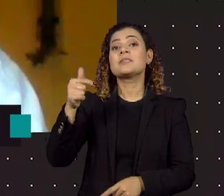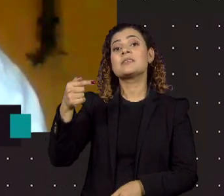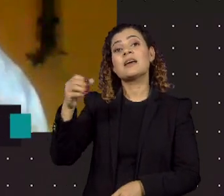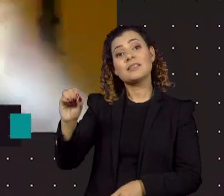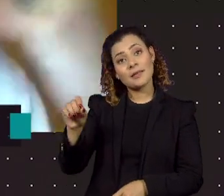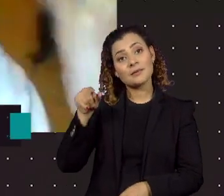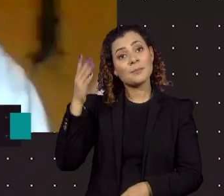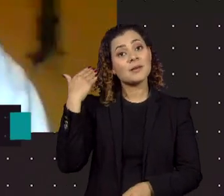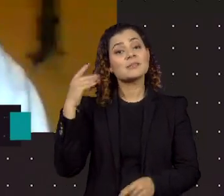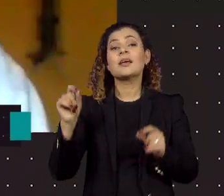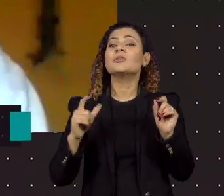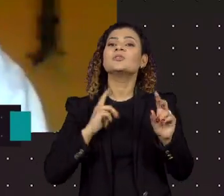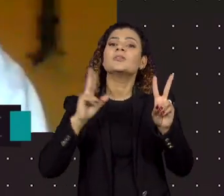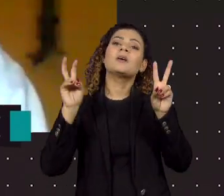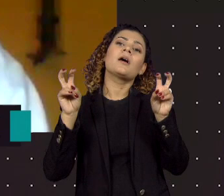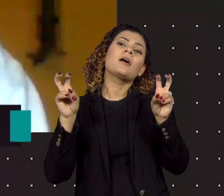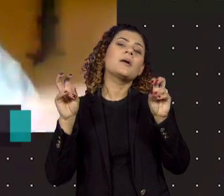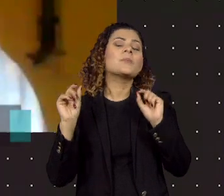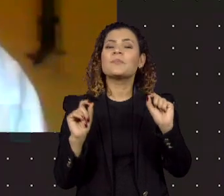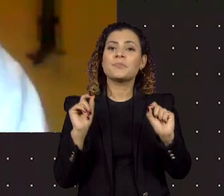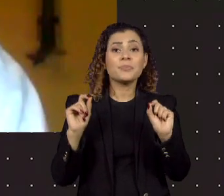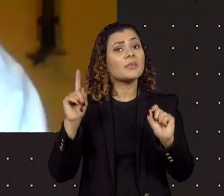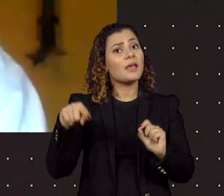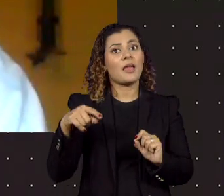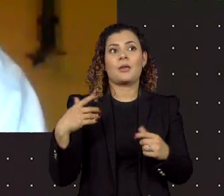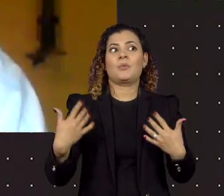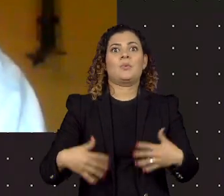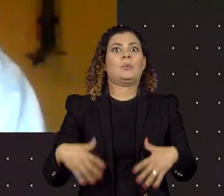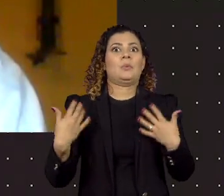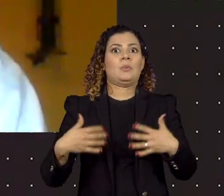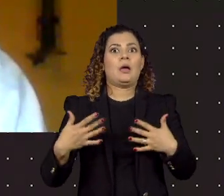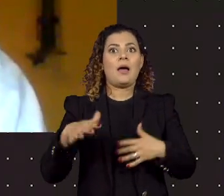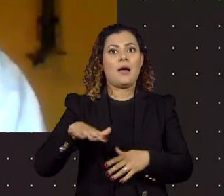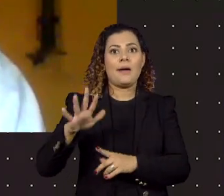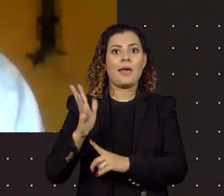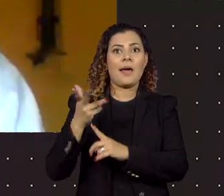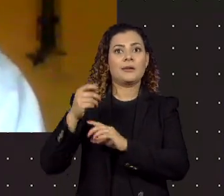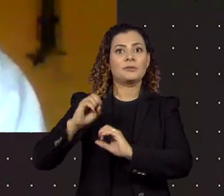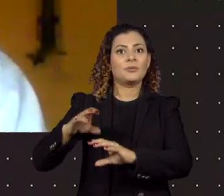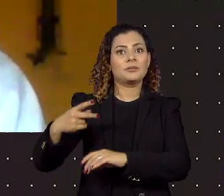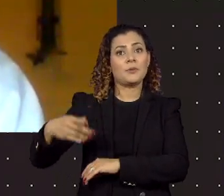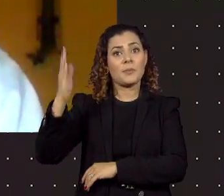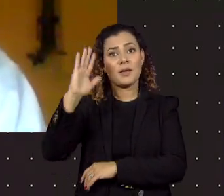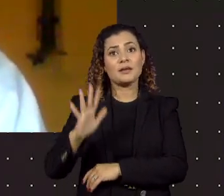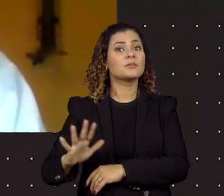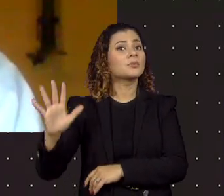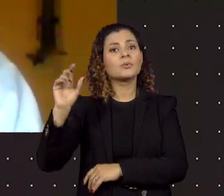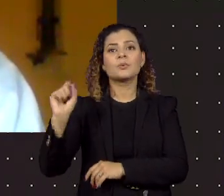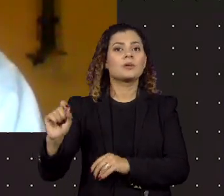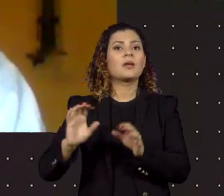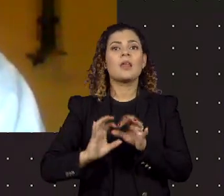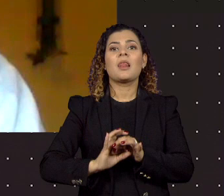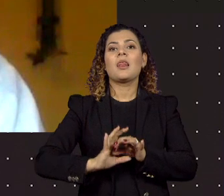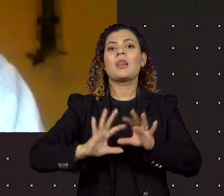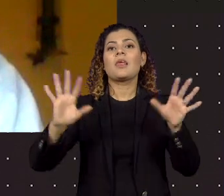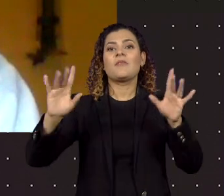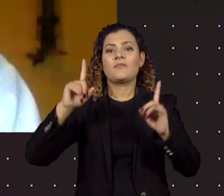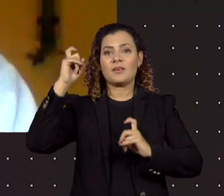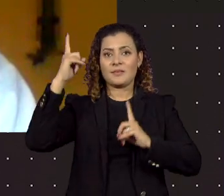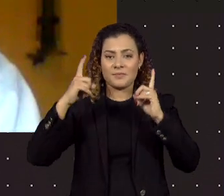se usava um termo que foi muito caro à arte e educação no Brasil, que é livre